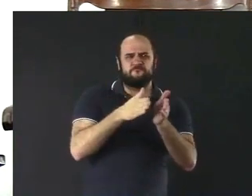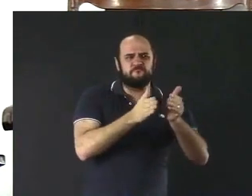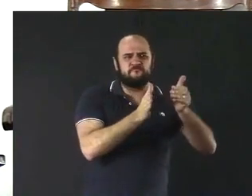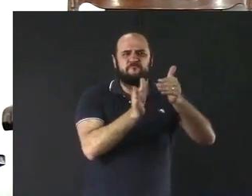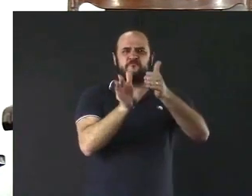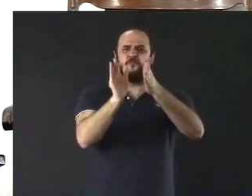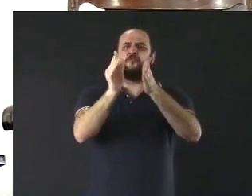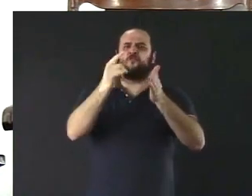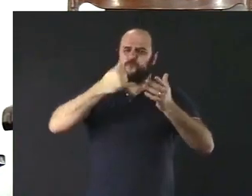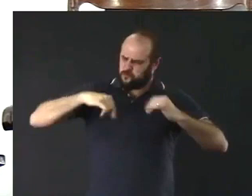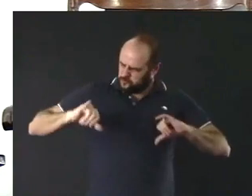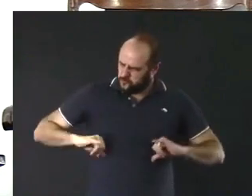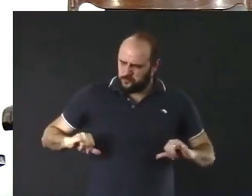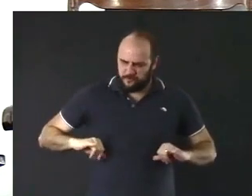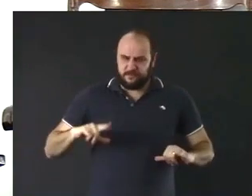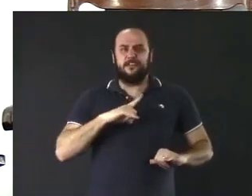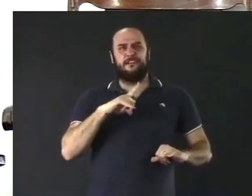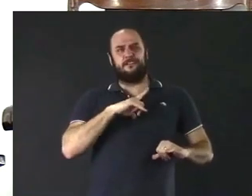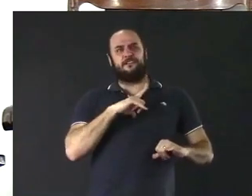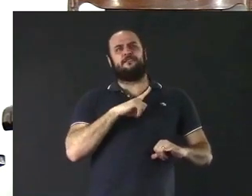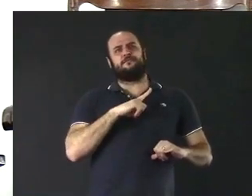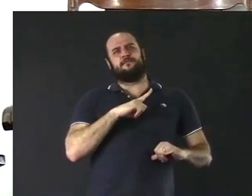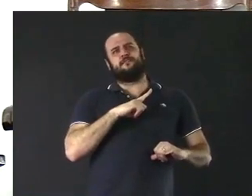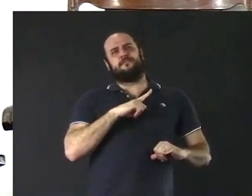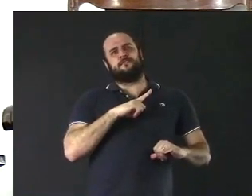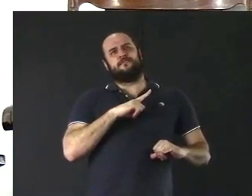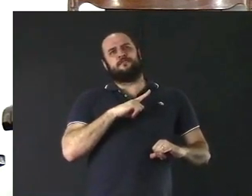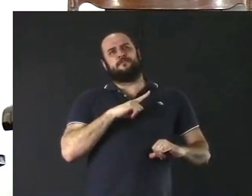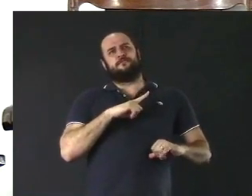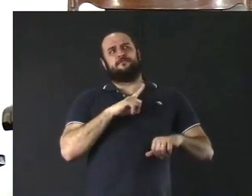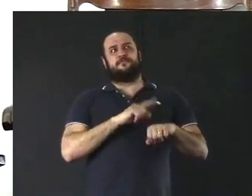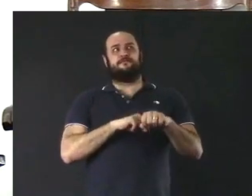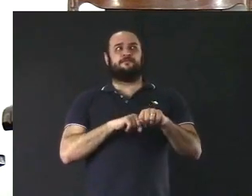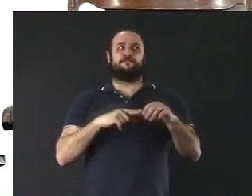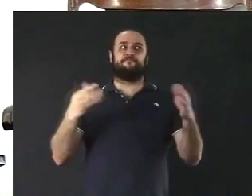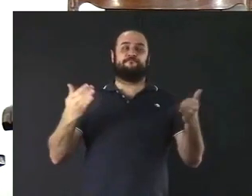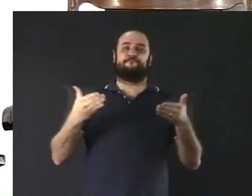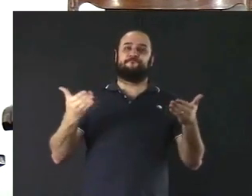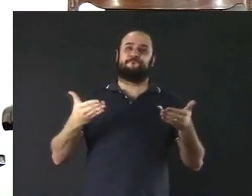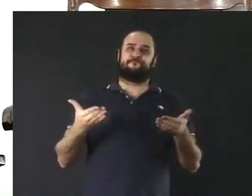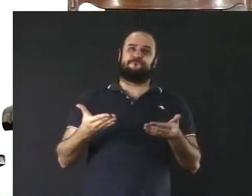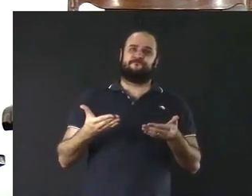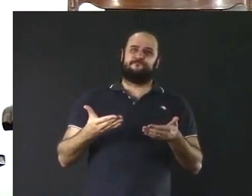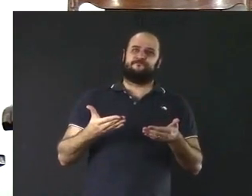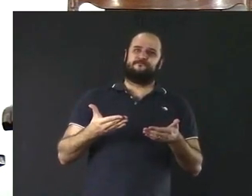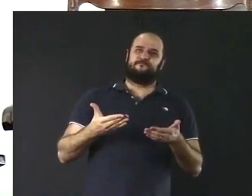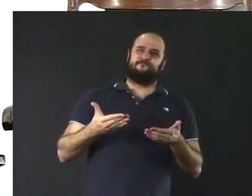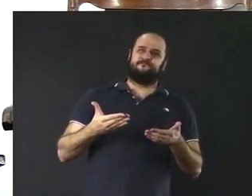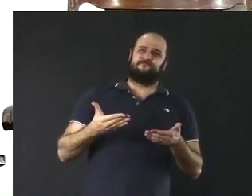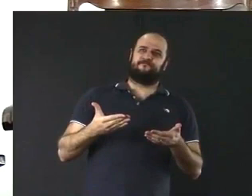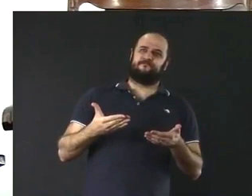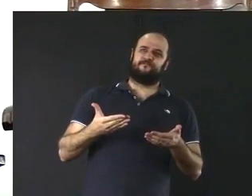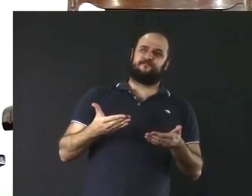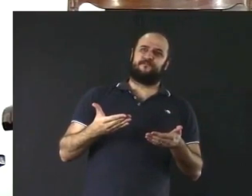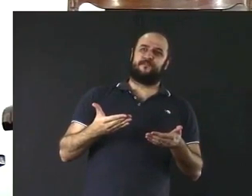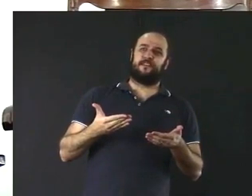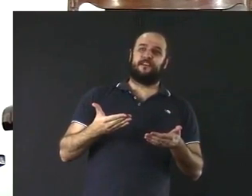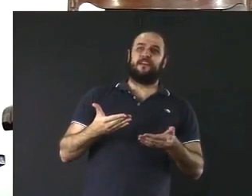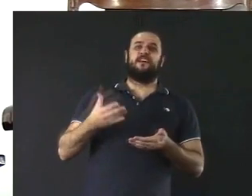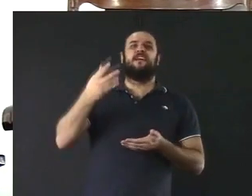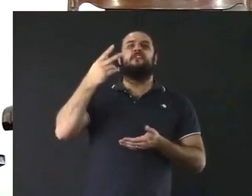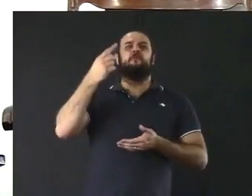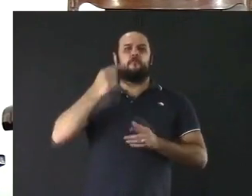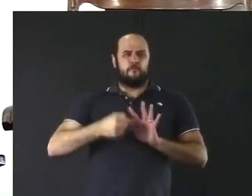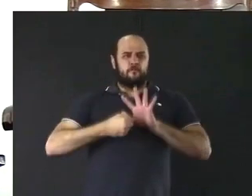nós sofremos em momentos como esse, revelará aquilo que Deus é